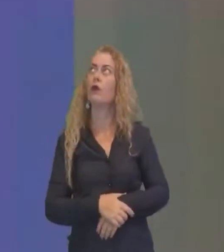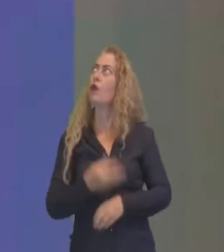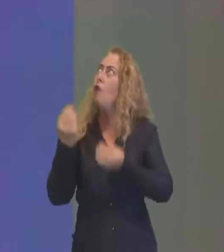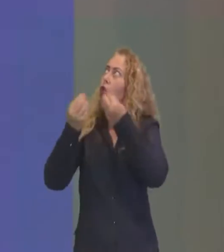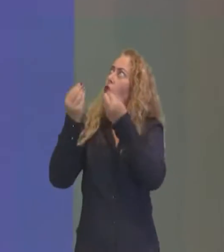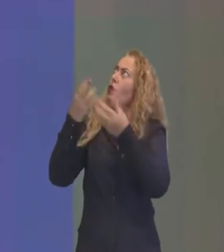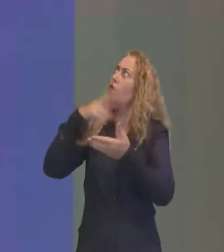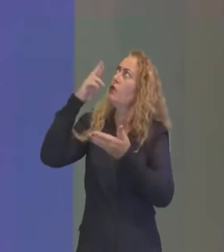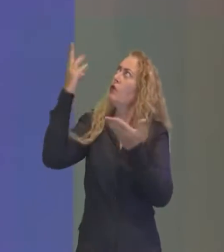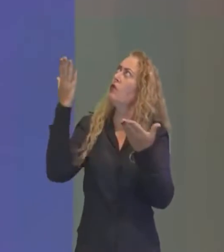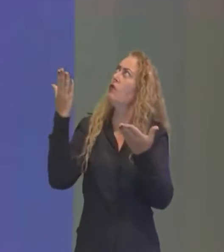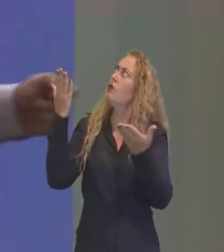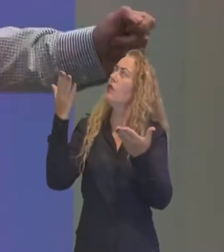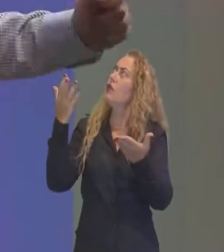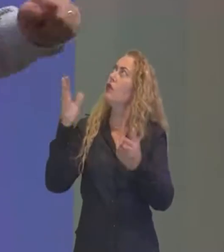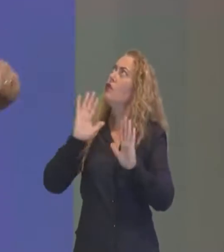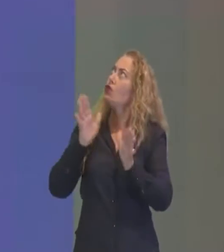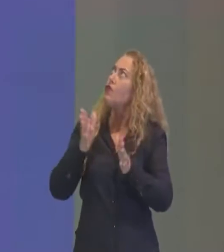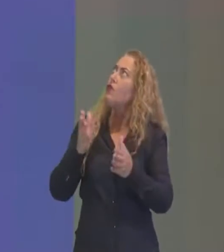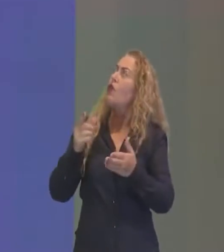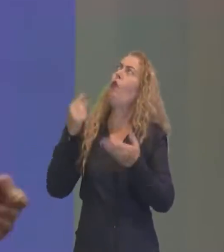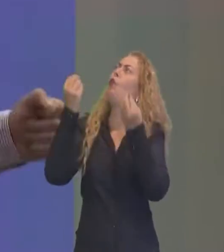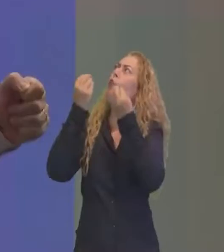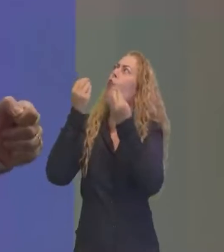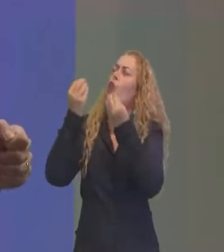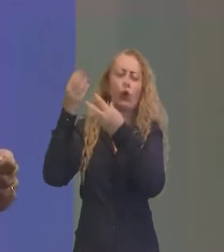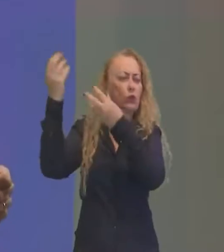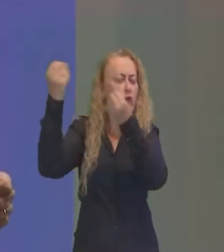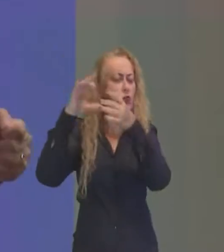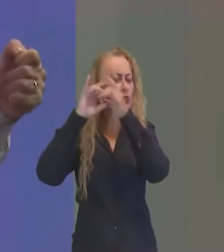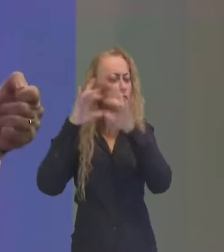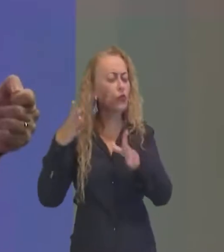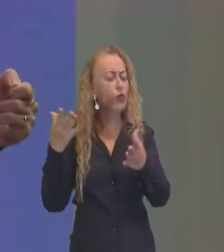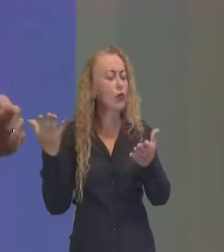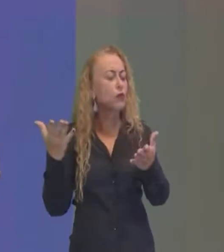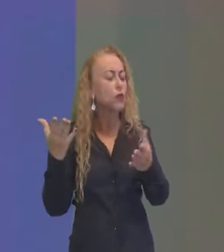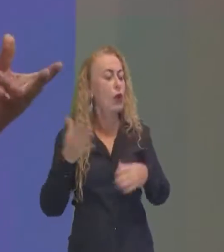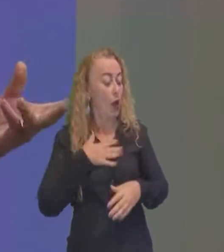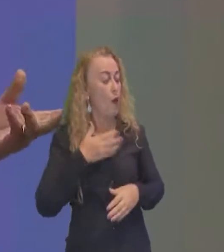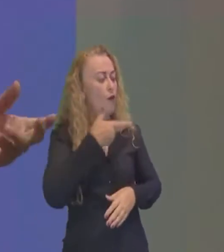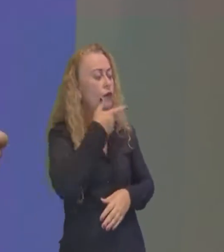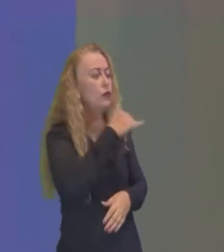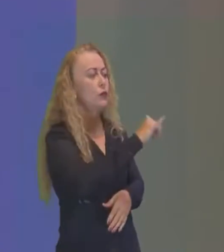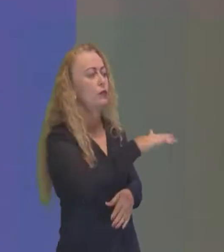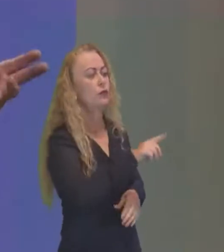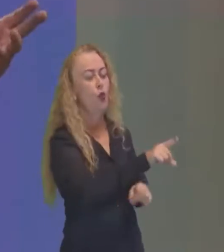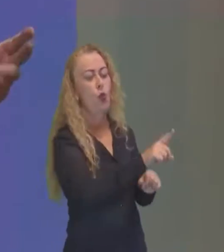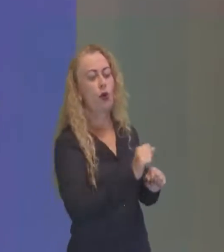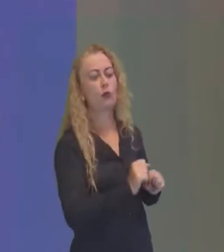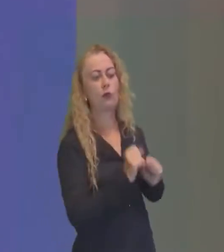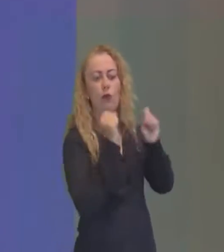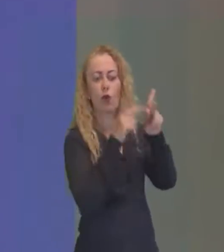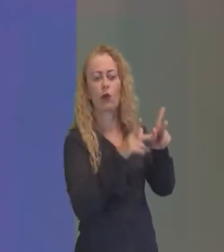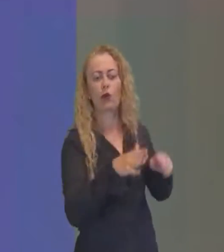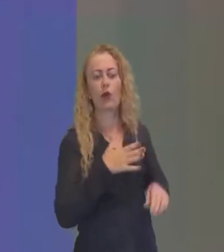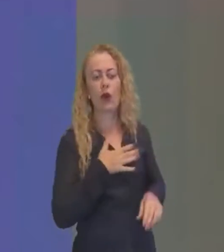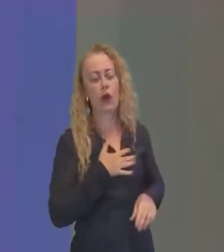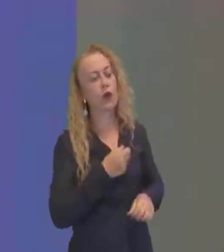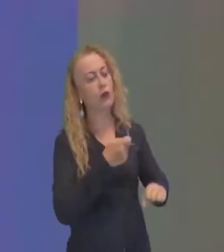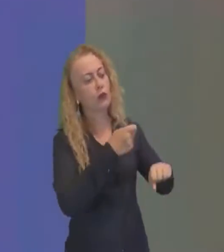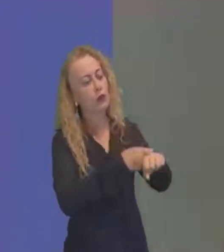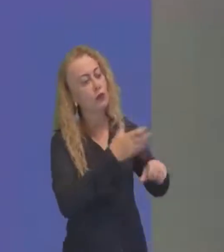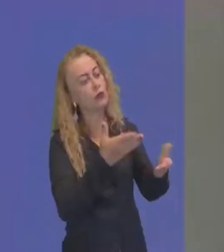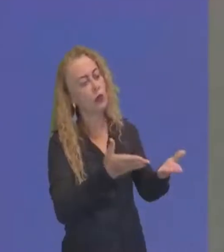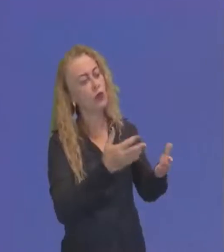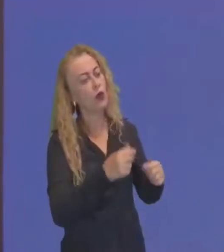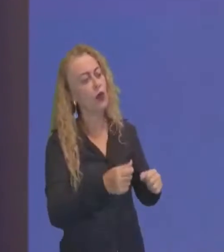isso comigo, gente? Deus, como é que o senhor permite o negócio aí? E fui. E quando eu fui, eu cheguei assim meio, falei: não, doutor, é um negócio. Ele